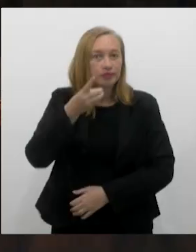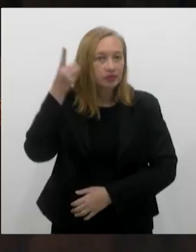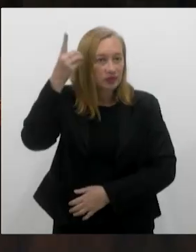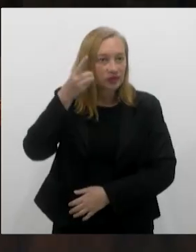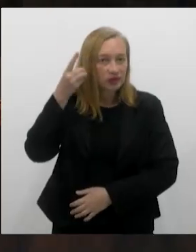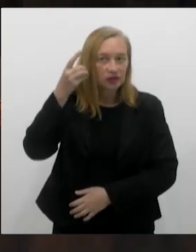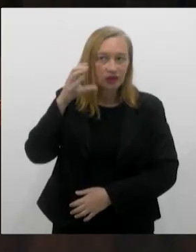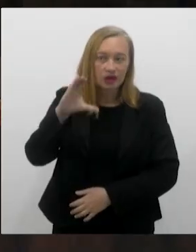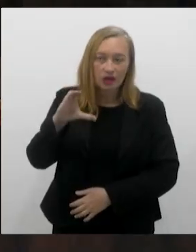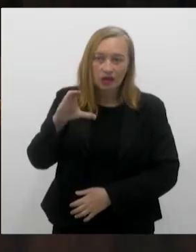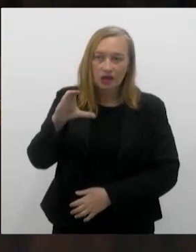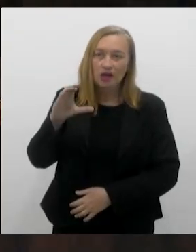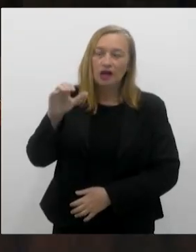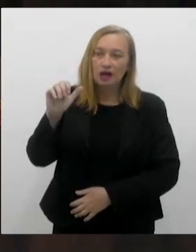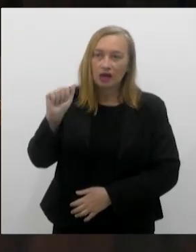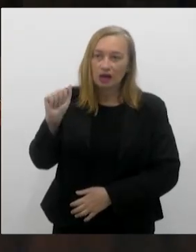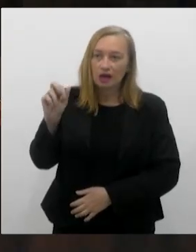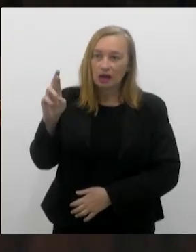Carlos Macedo.